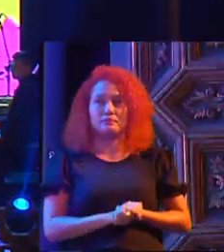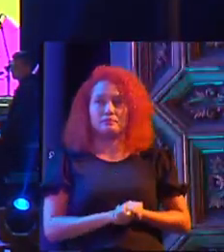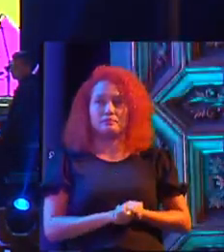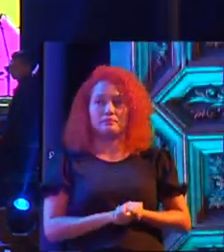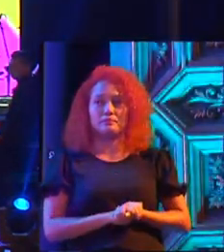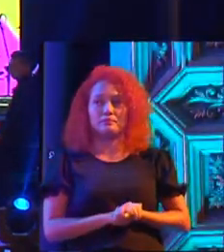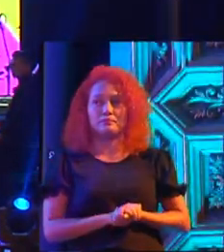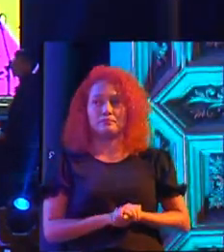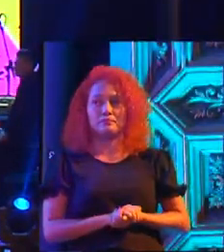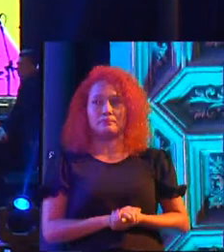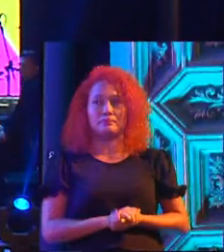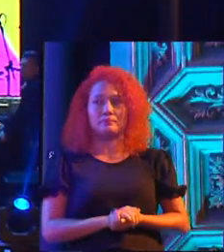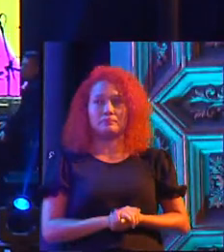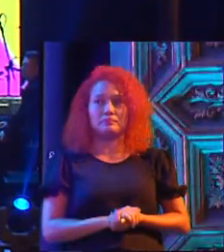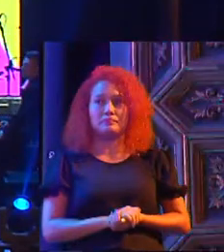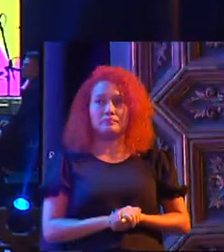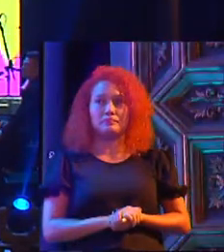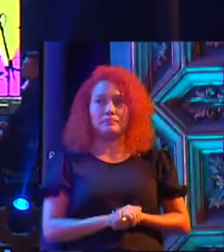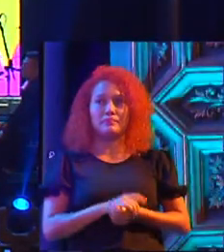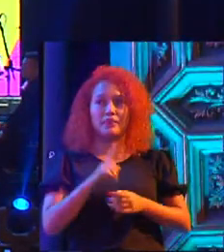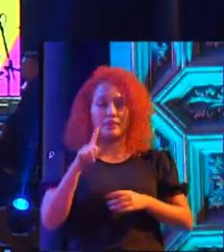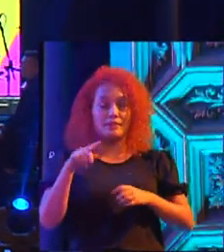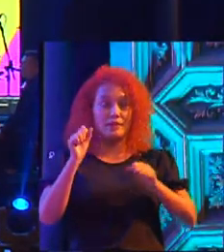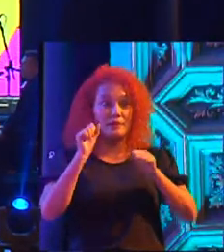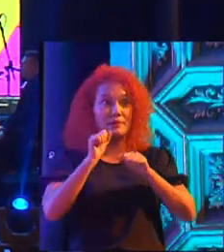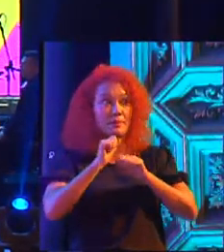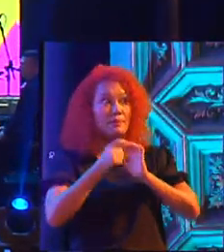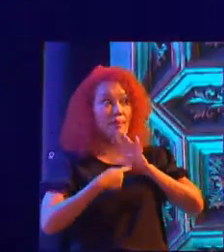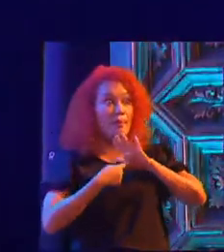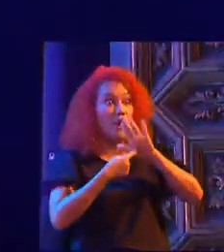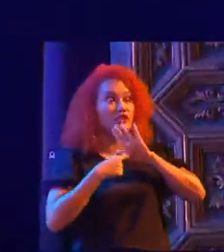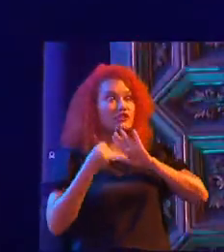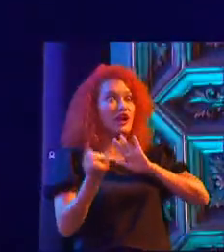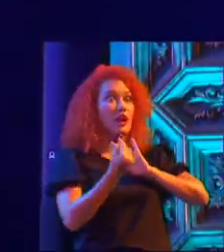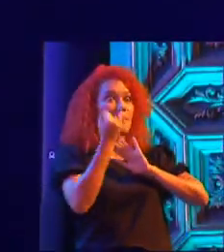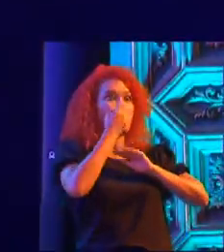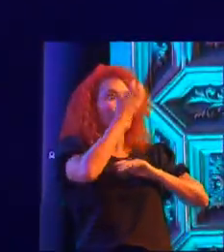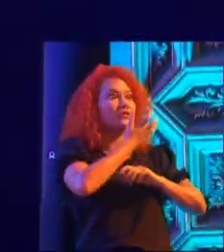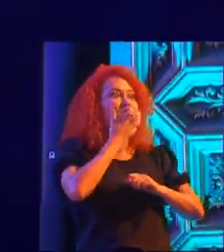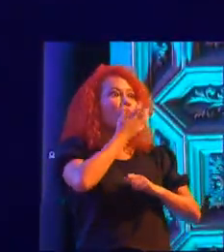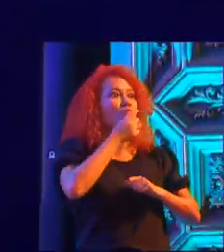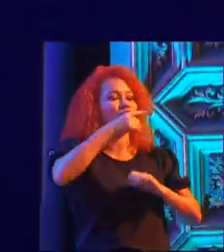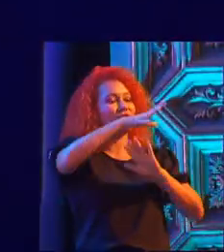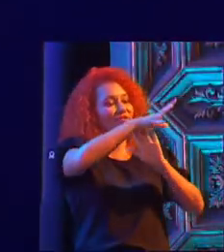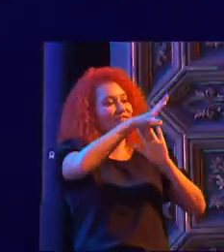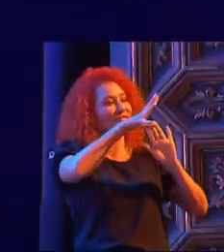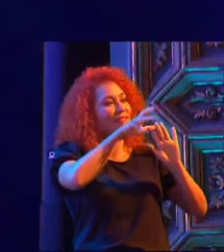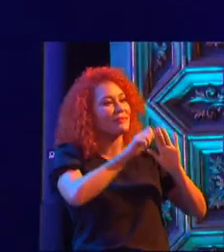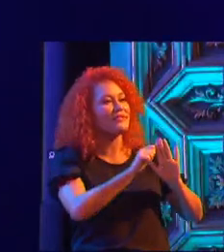está deixando claro a importância dessa música amazônica.